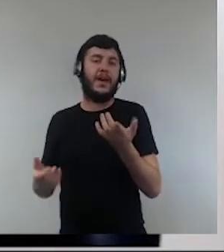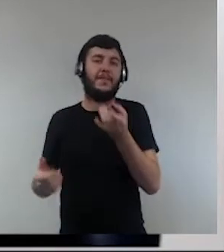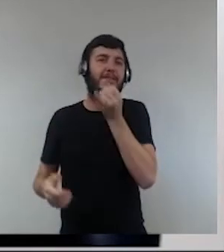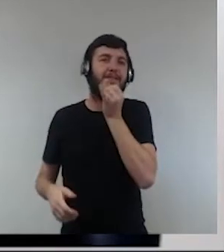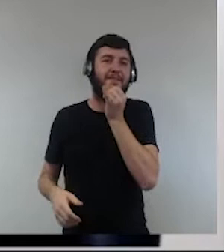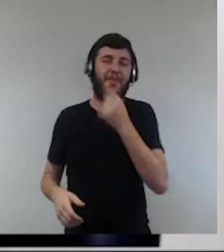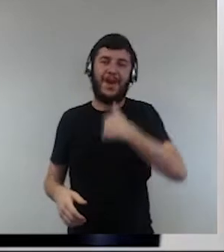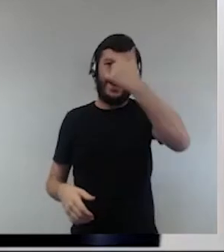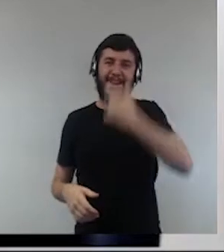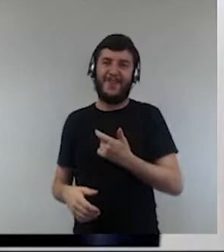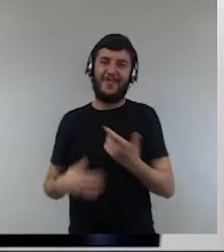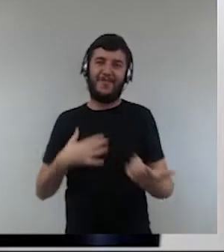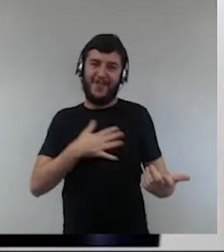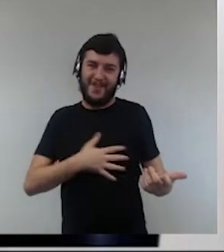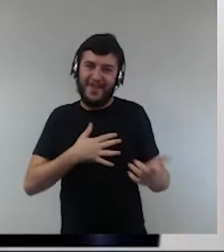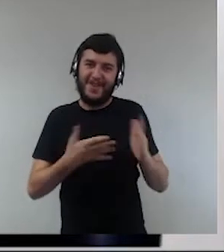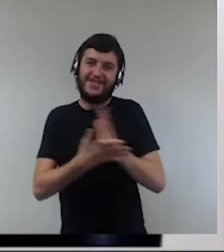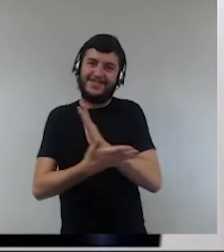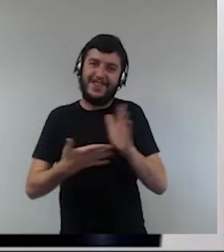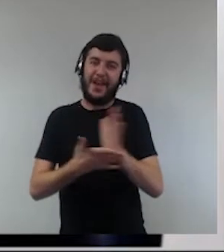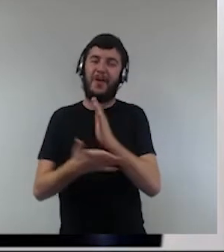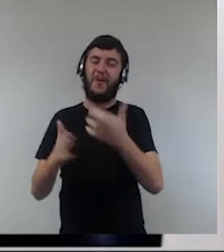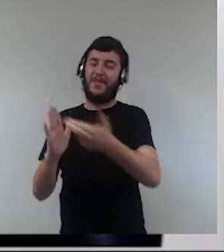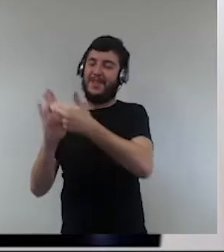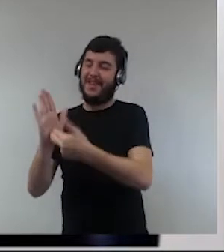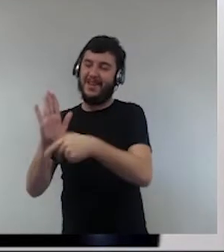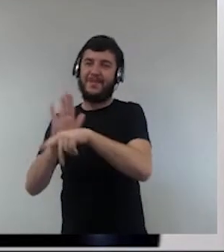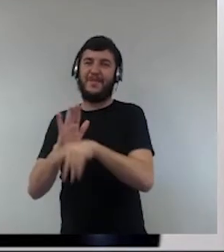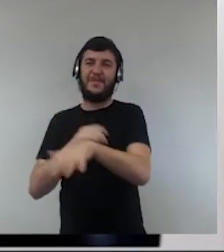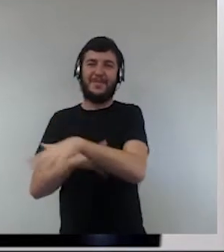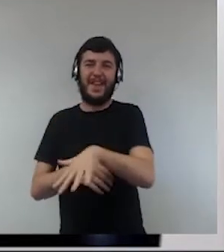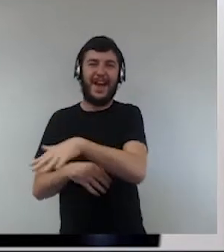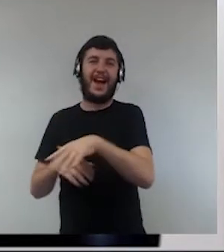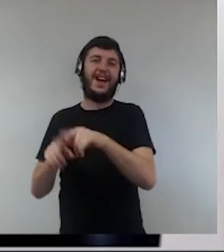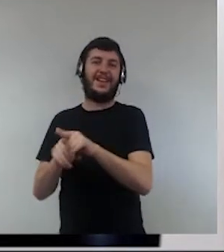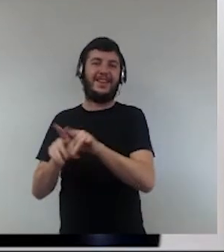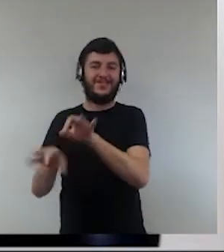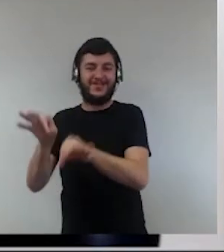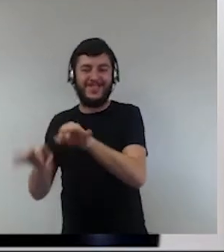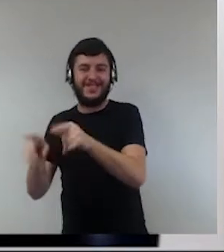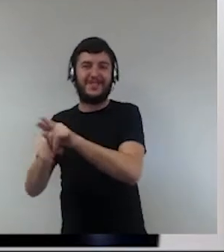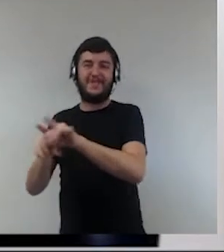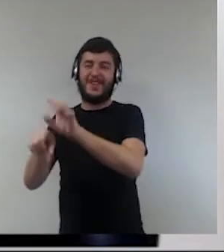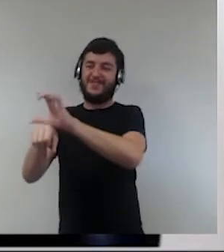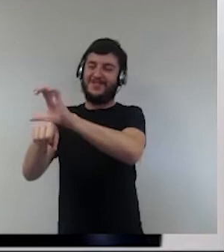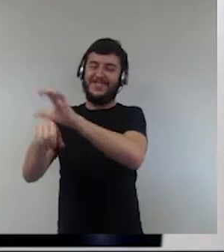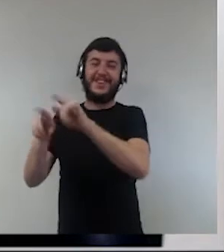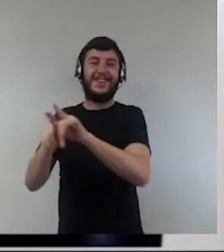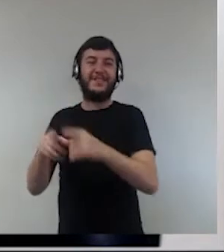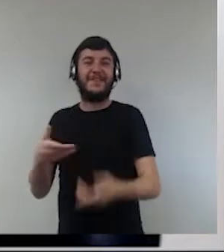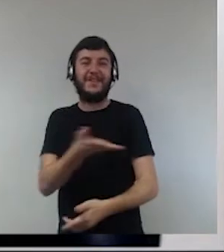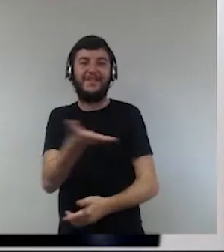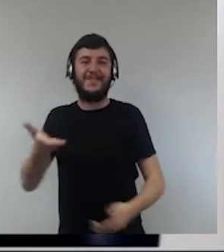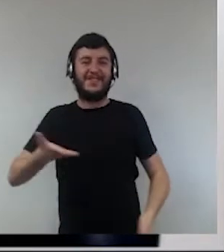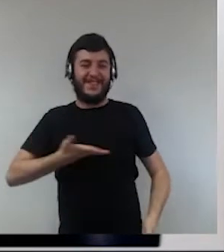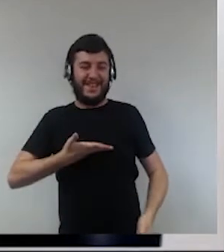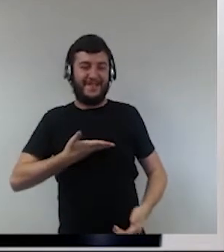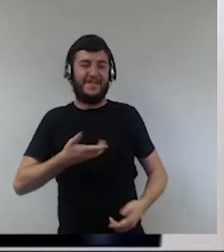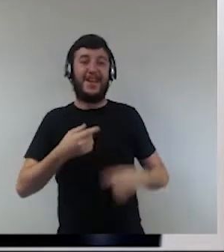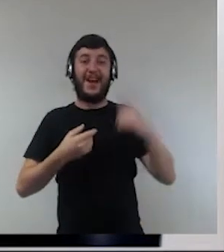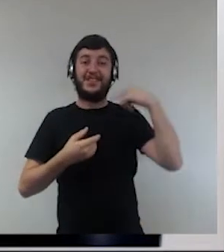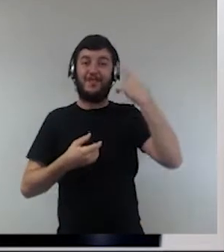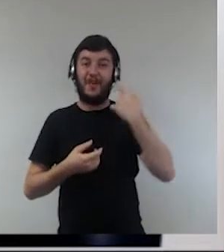princípios processuais e constitucionais e costumo dizer aos meus queridos colegas advogados, quando tenho a oportunidade